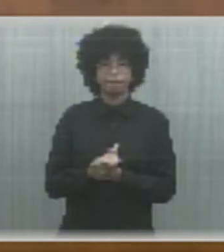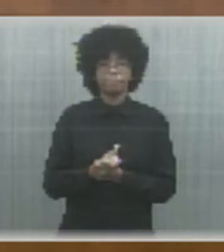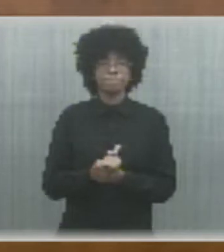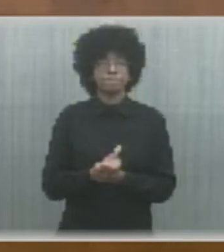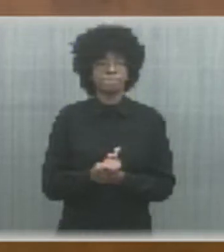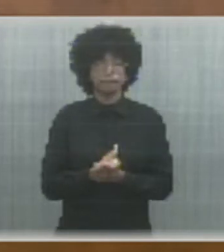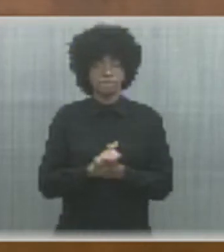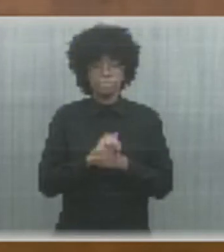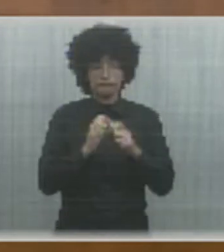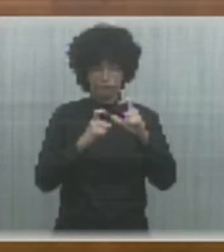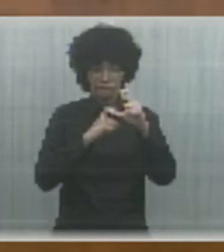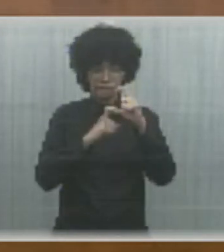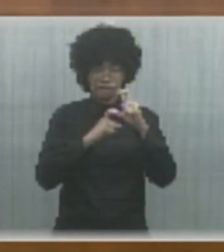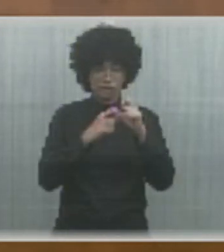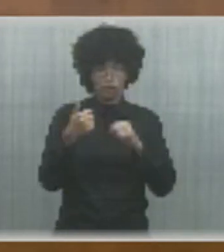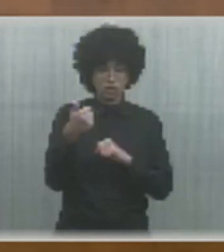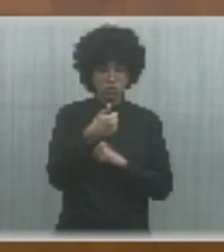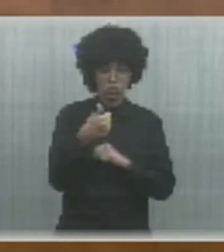inciso 1,